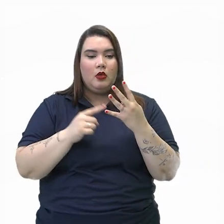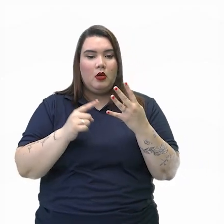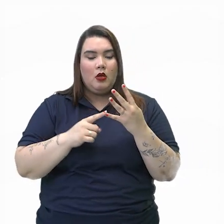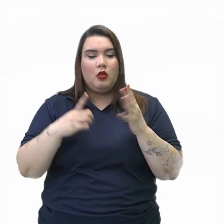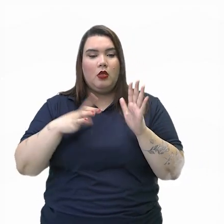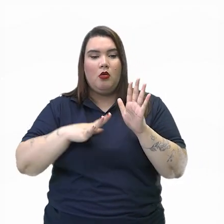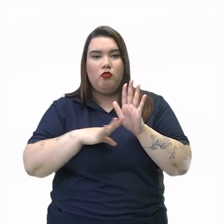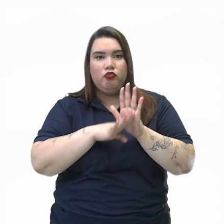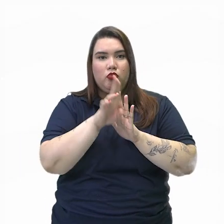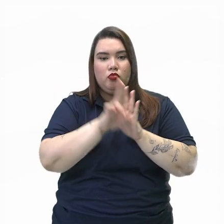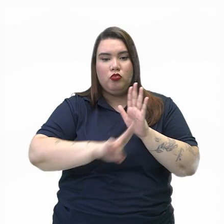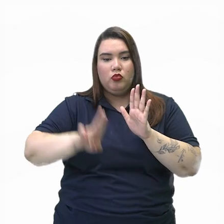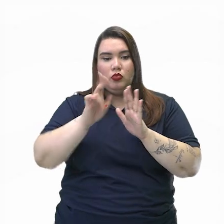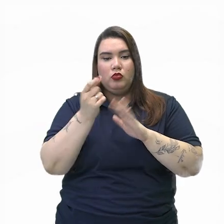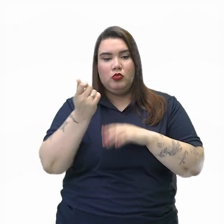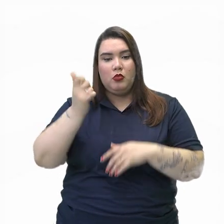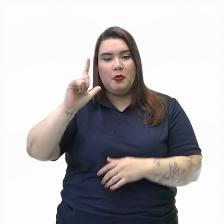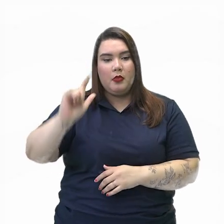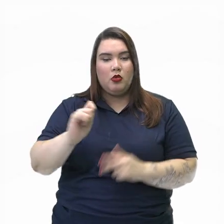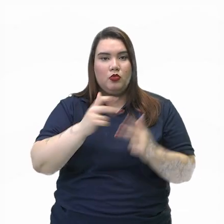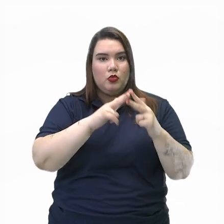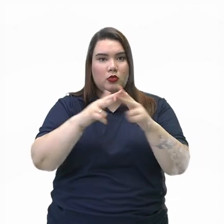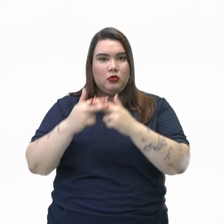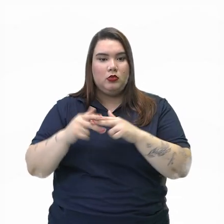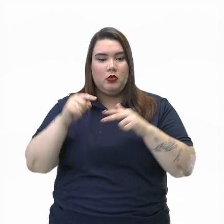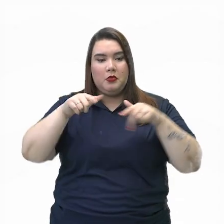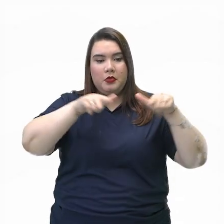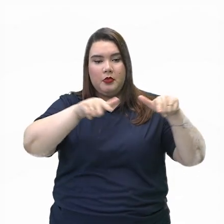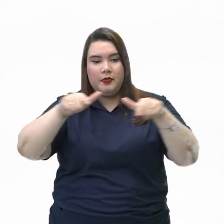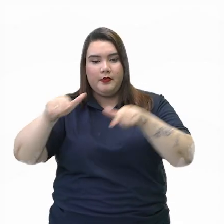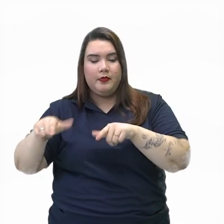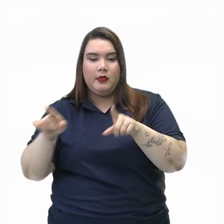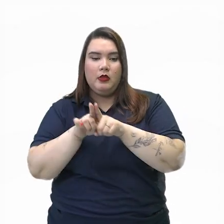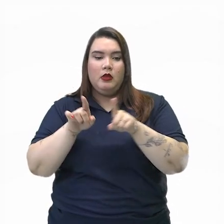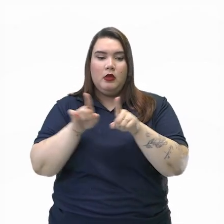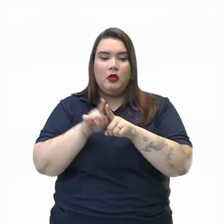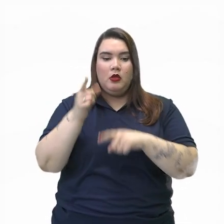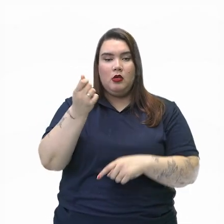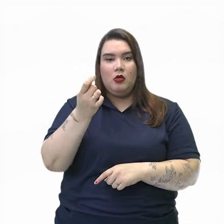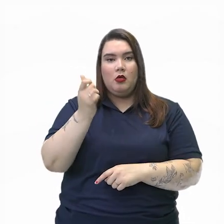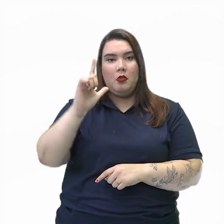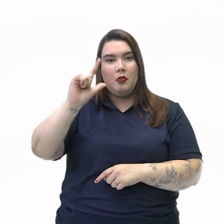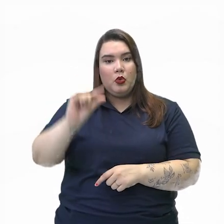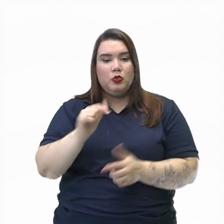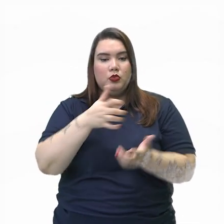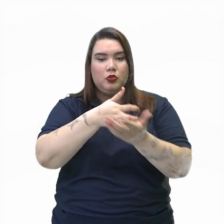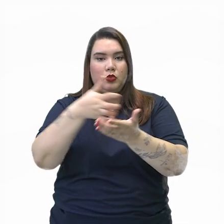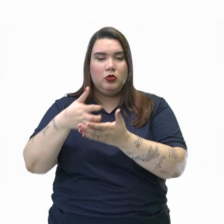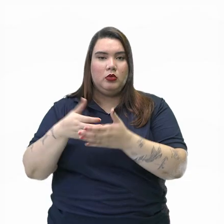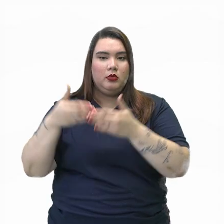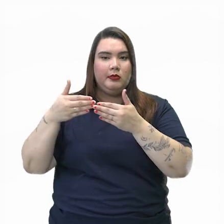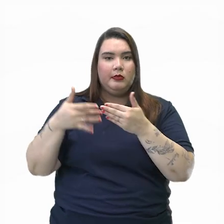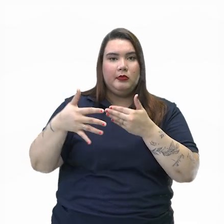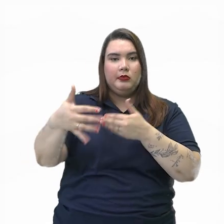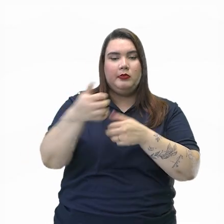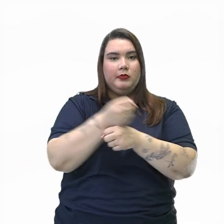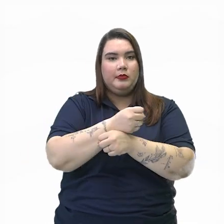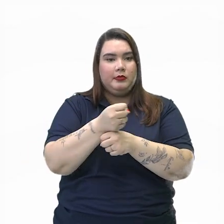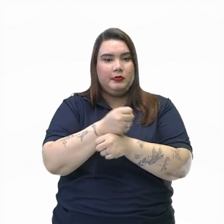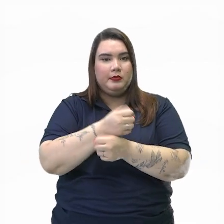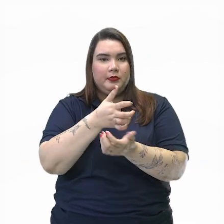alta durabilidade, o baixo custo de manutenção dos painéis solares, o baixo